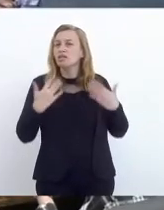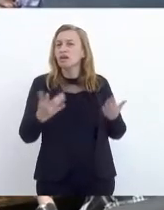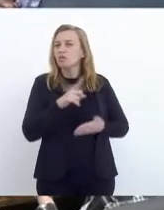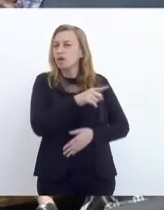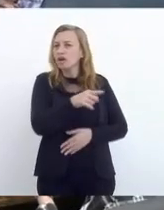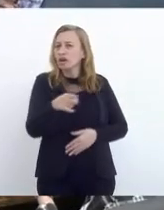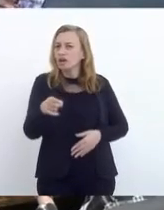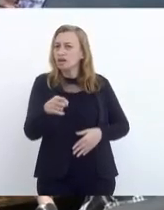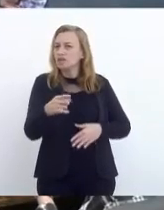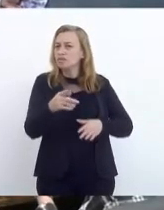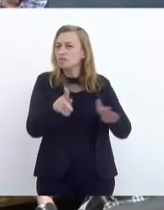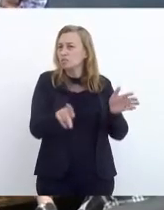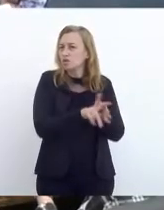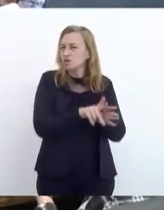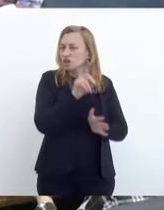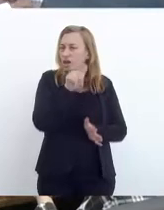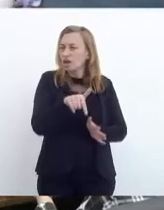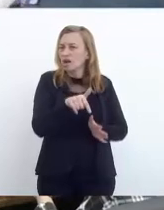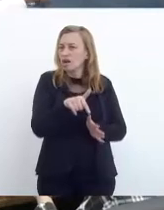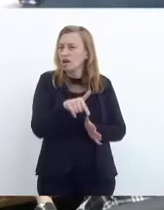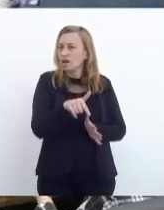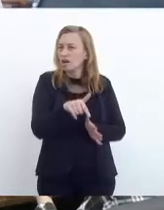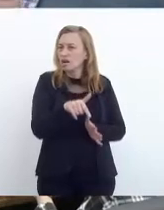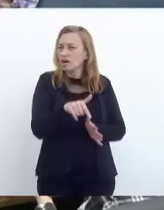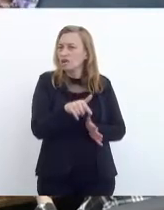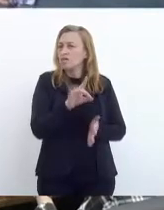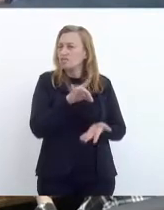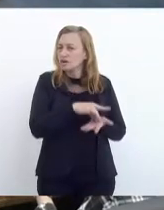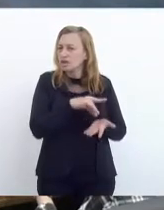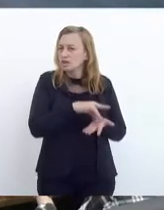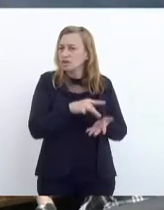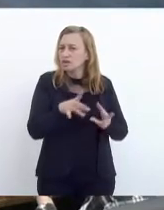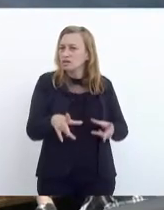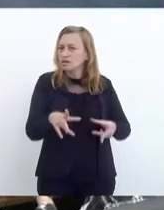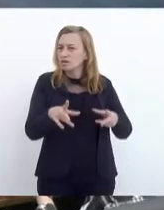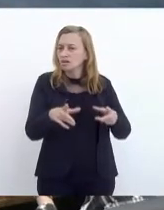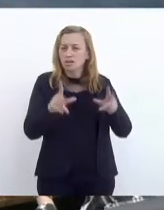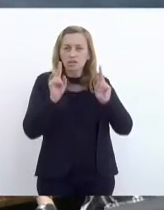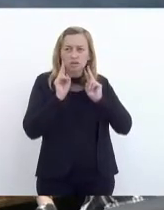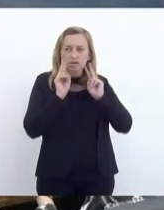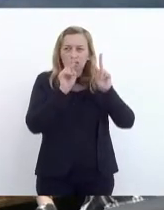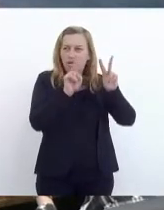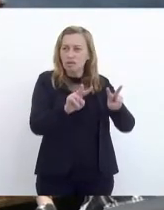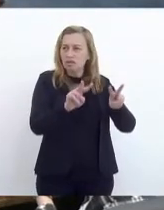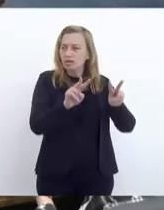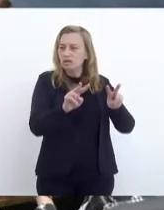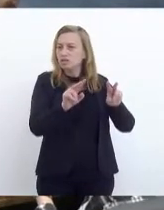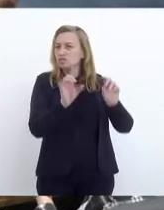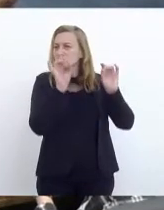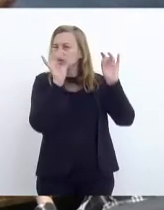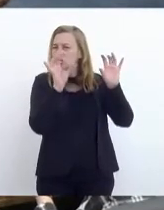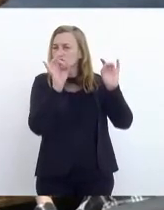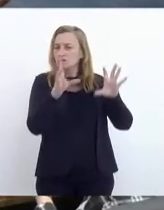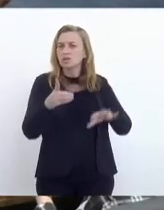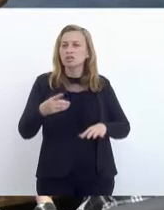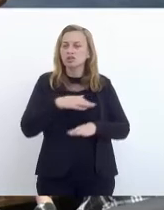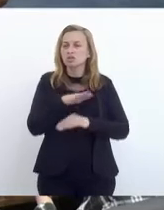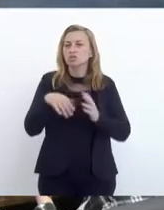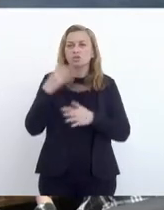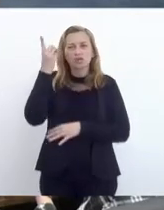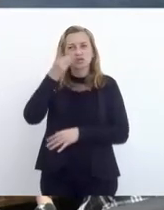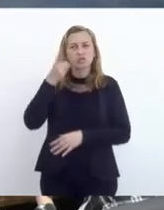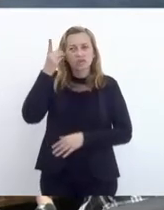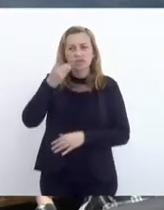esse projeto é um projeto que realmente merece uma atenção especial das deputadas e deputados